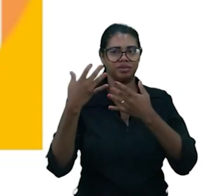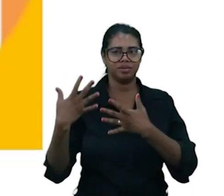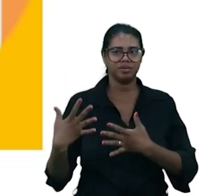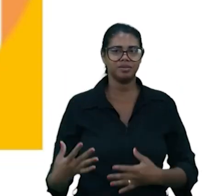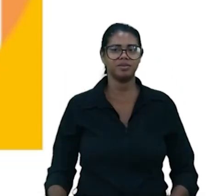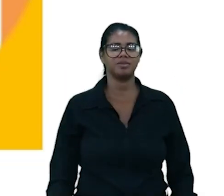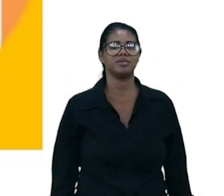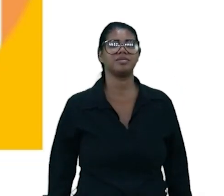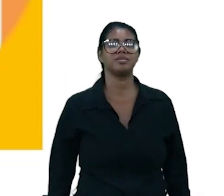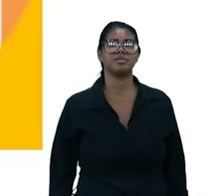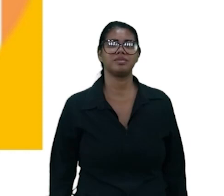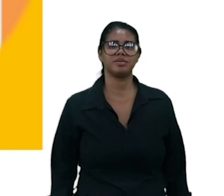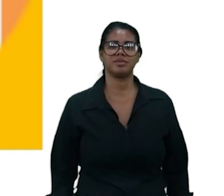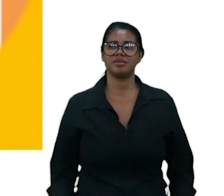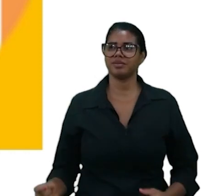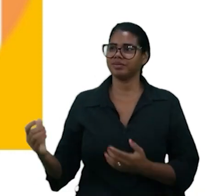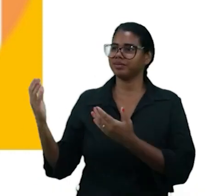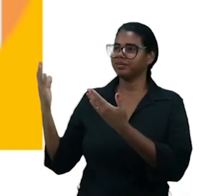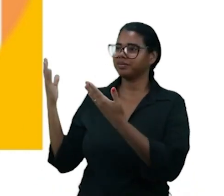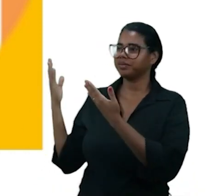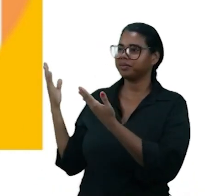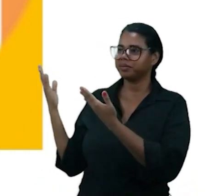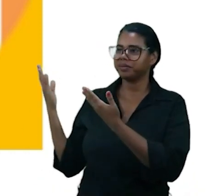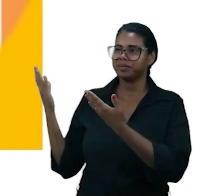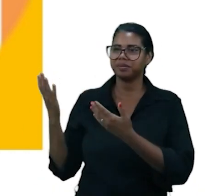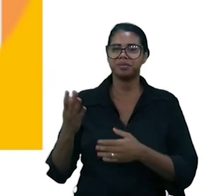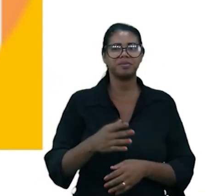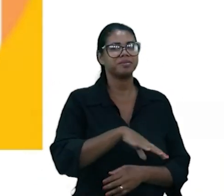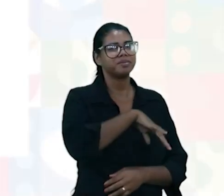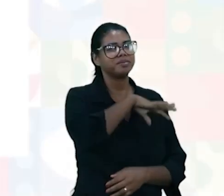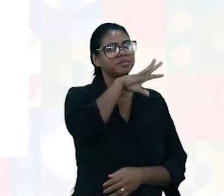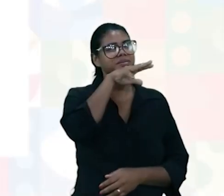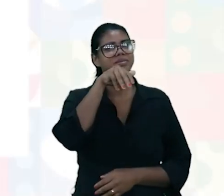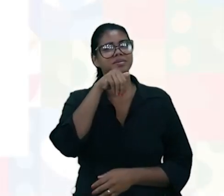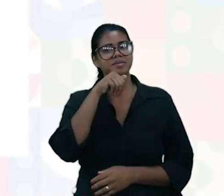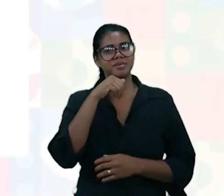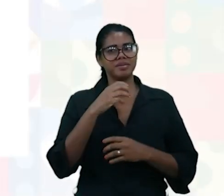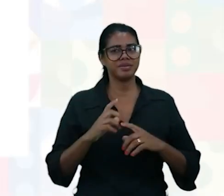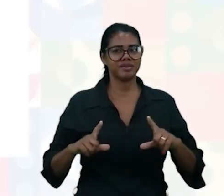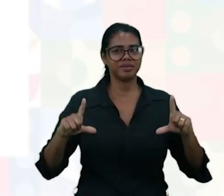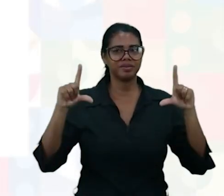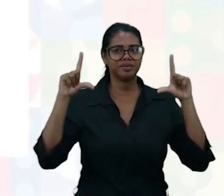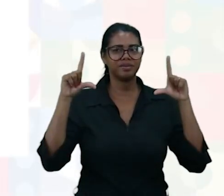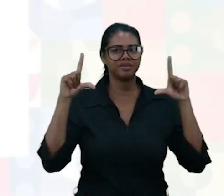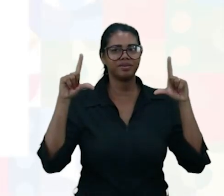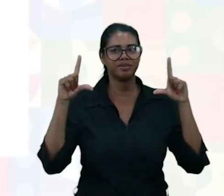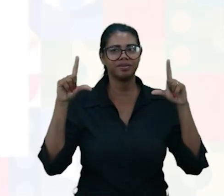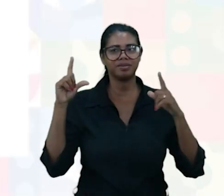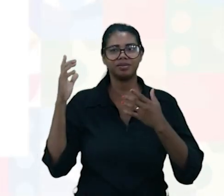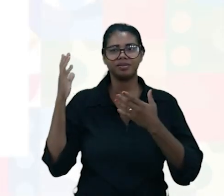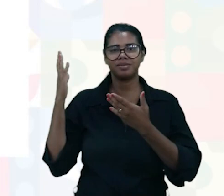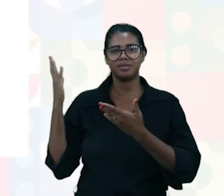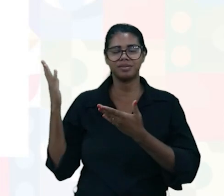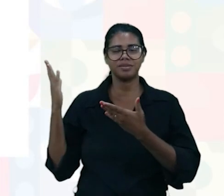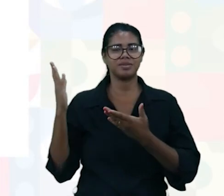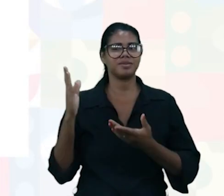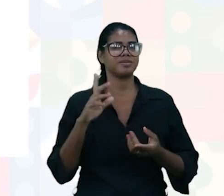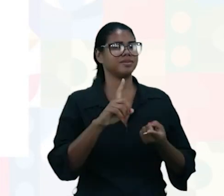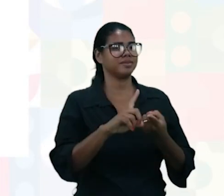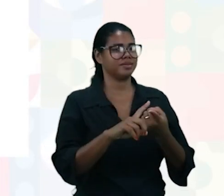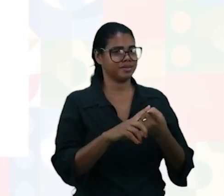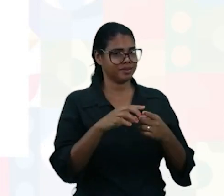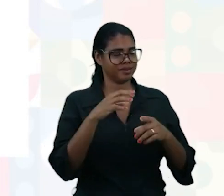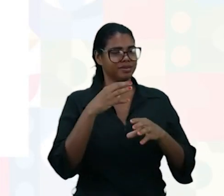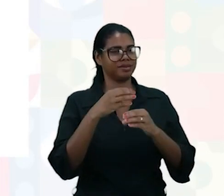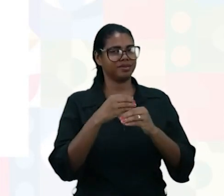certo? A árvore de Porfírio, que vocês também vão entender um pouquinho mais, né, ao ler o e-book, mas que ela também é